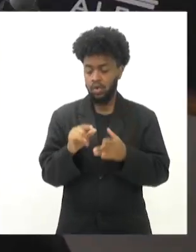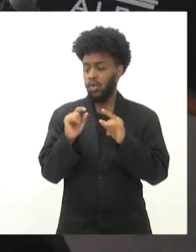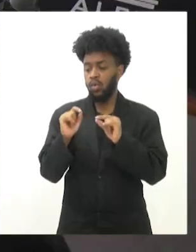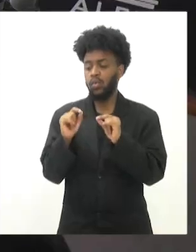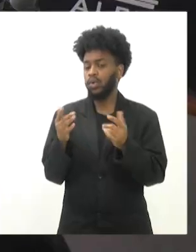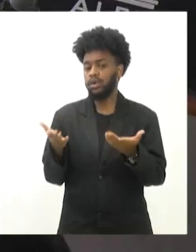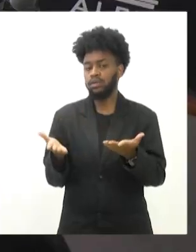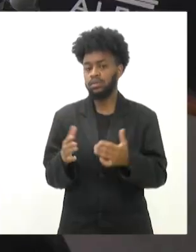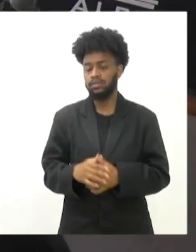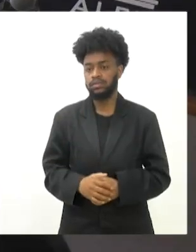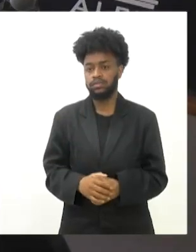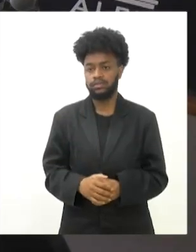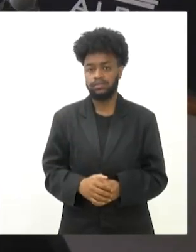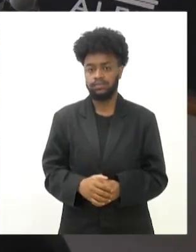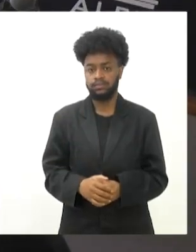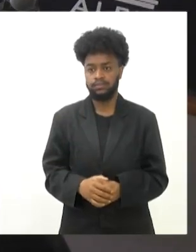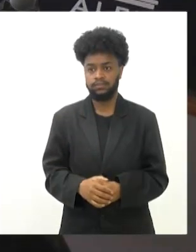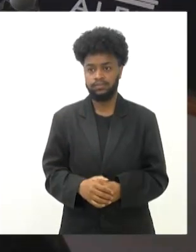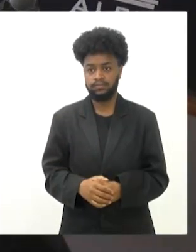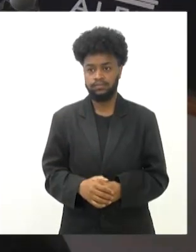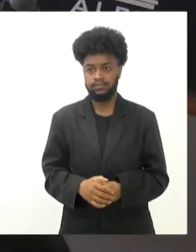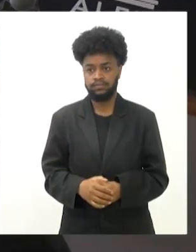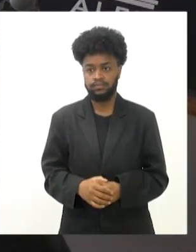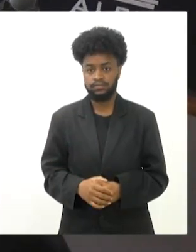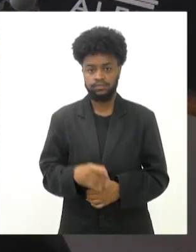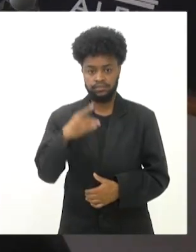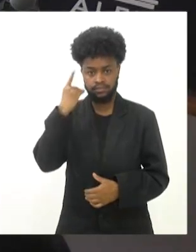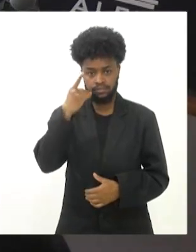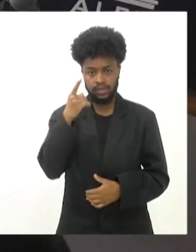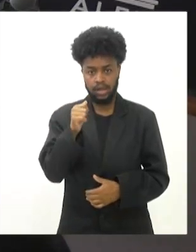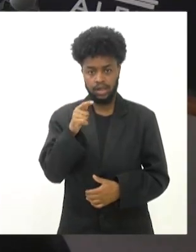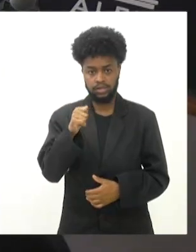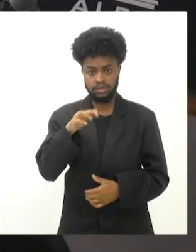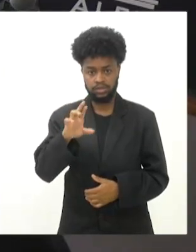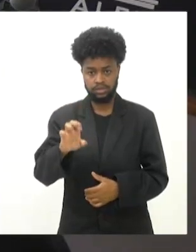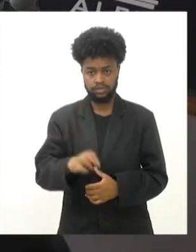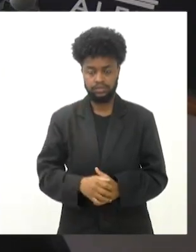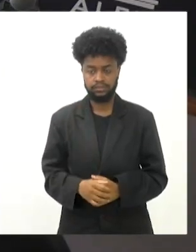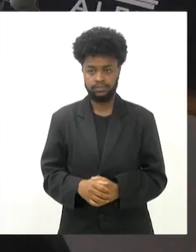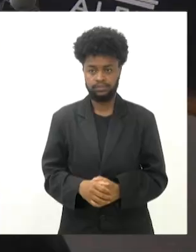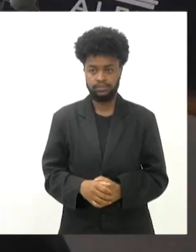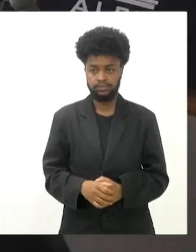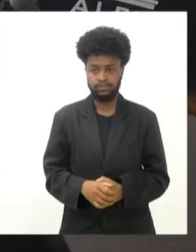seriam? Do deputado Knoploch.